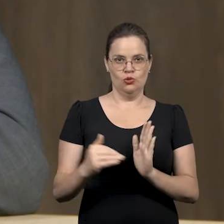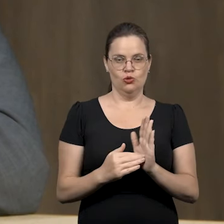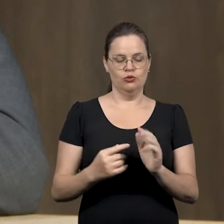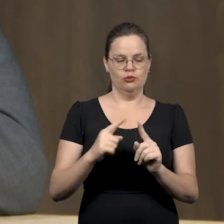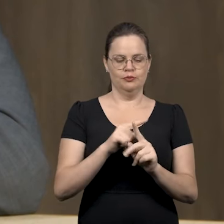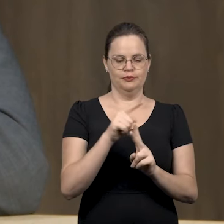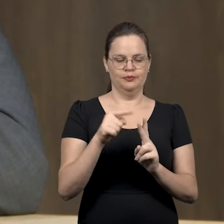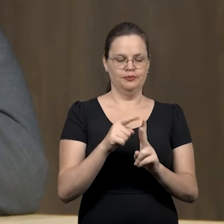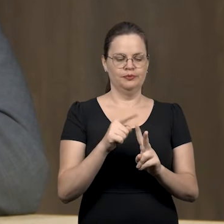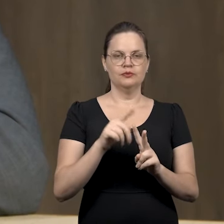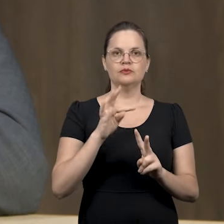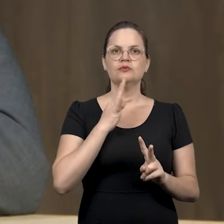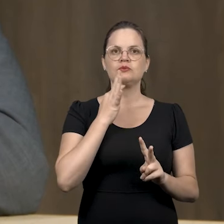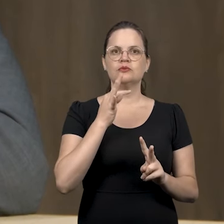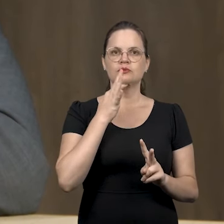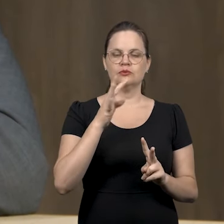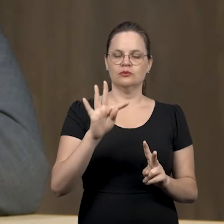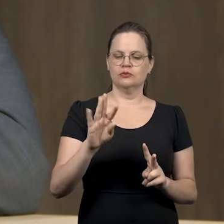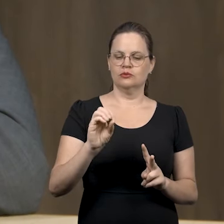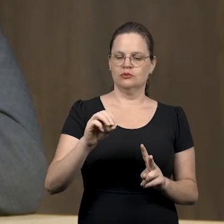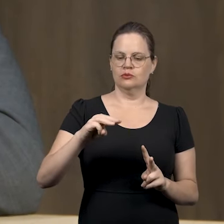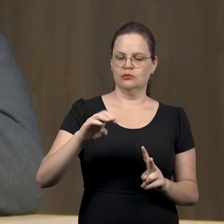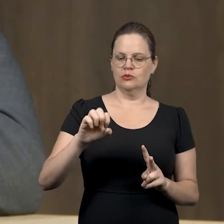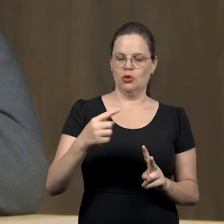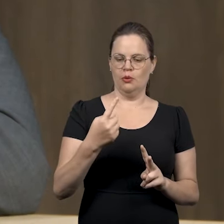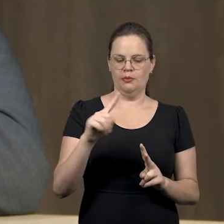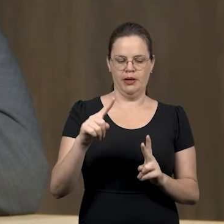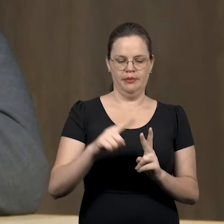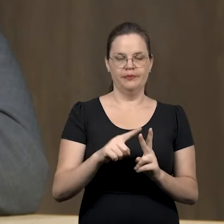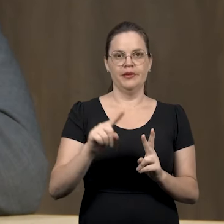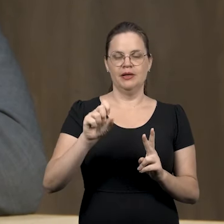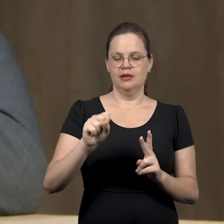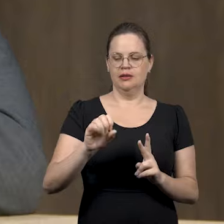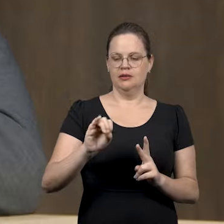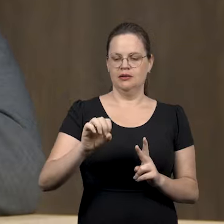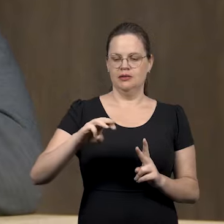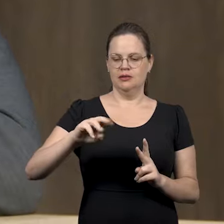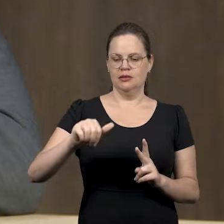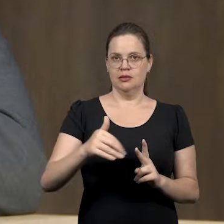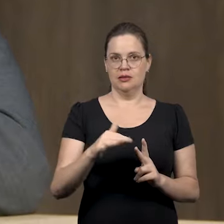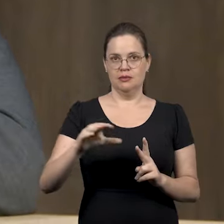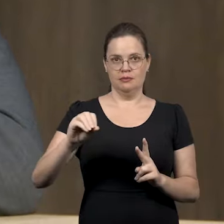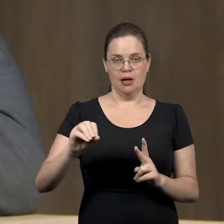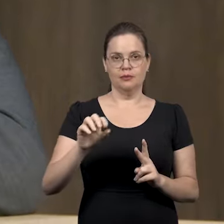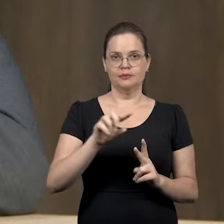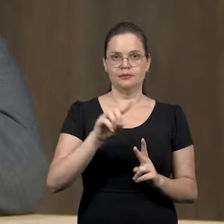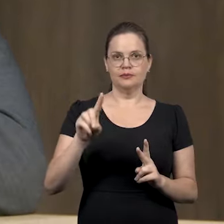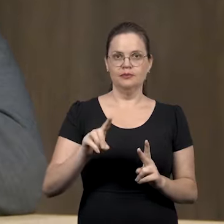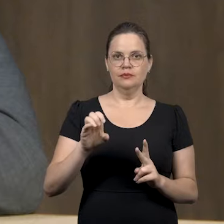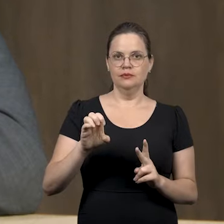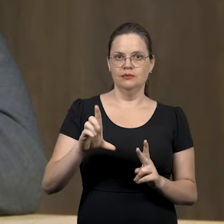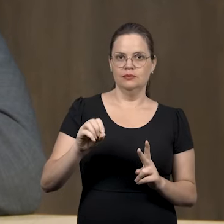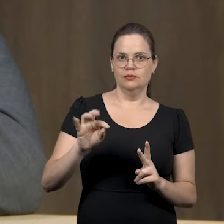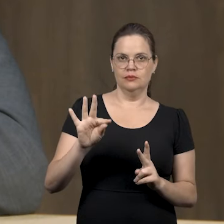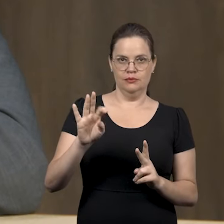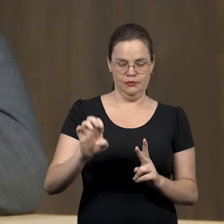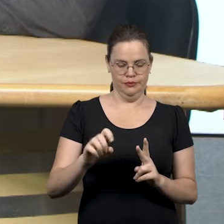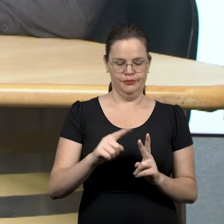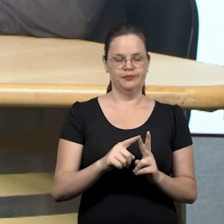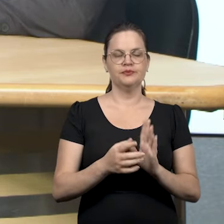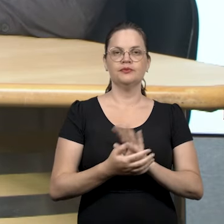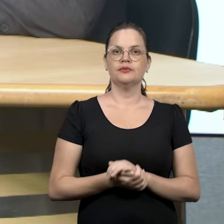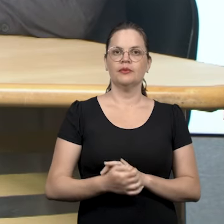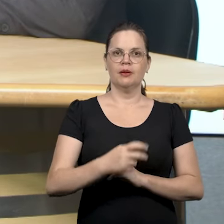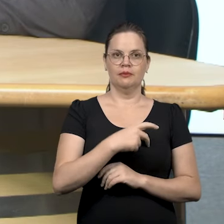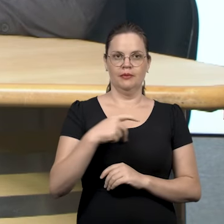sobre a figura de Tomé e Simão, o Zelote. Está aqui conosco mais uma vez o pastor Tiago Silva. Pastor